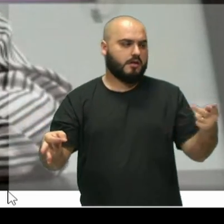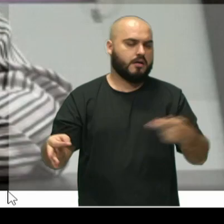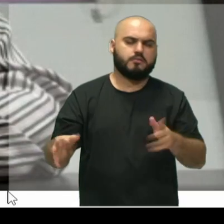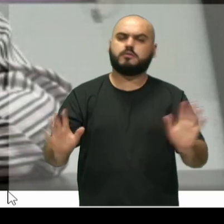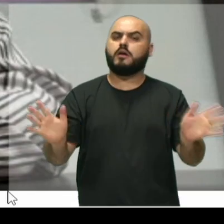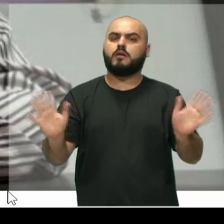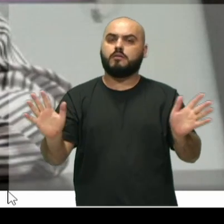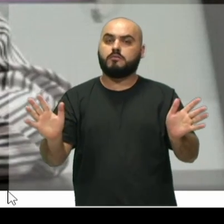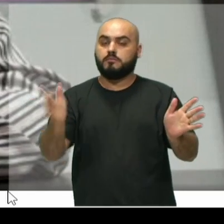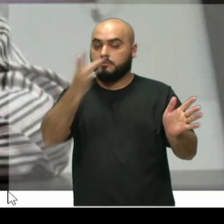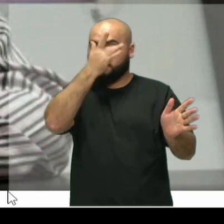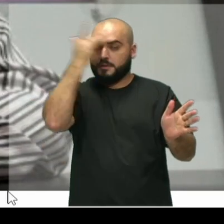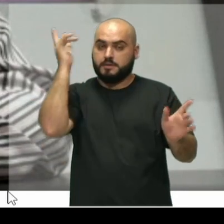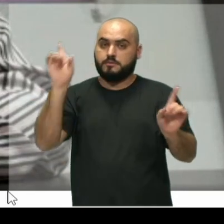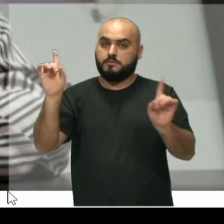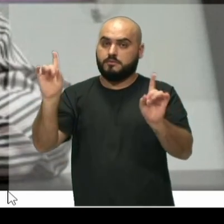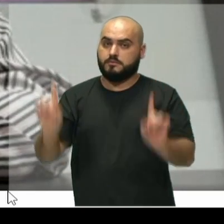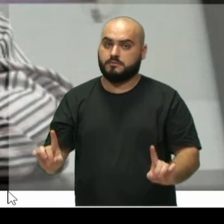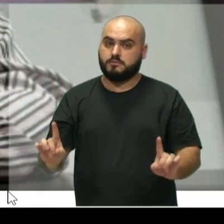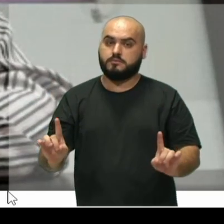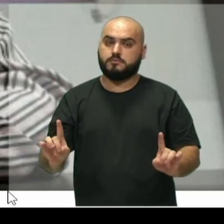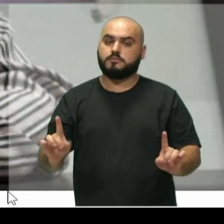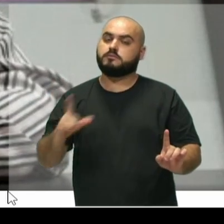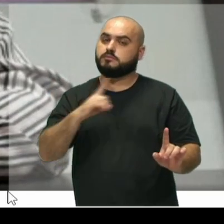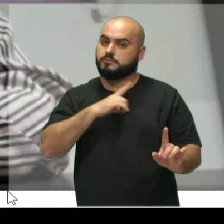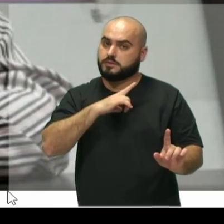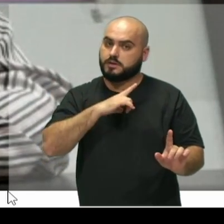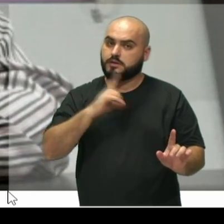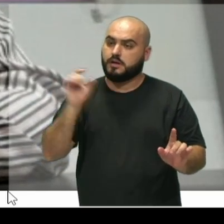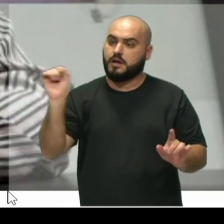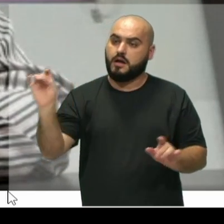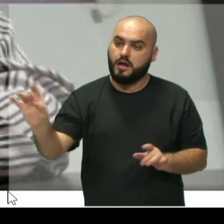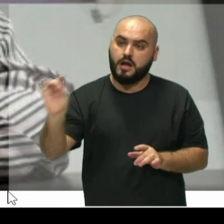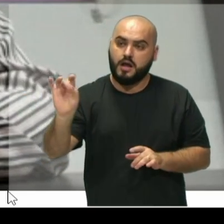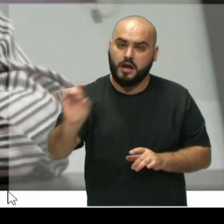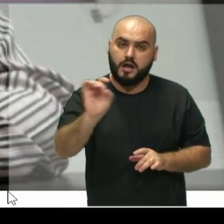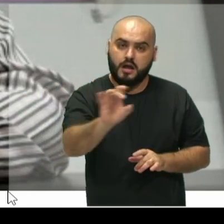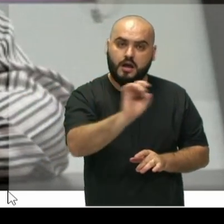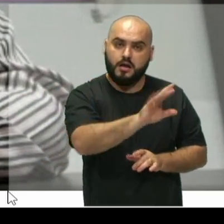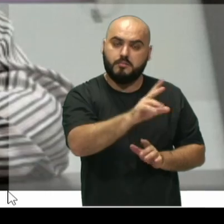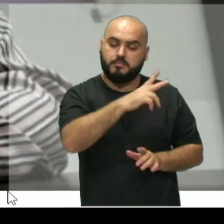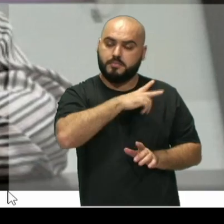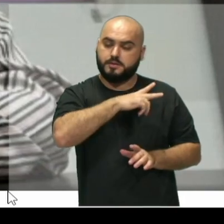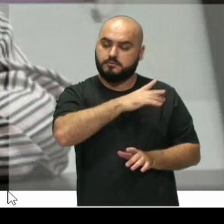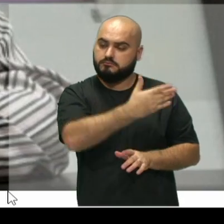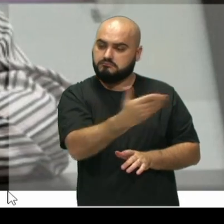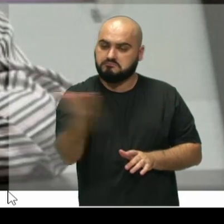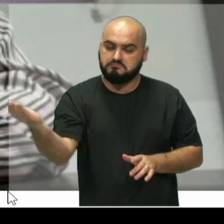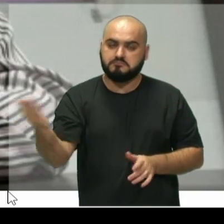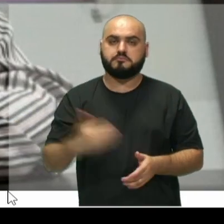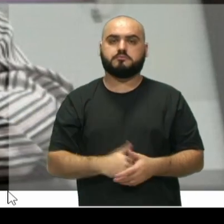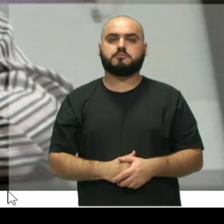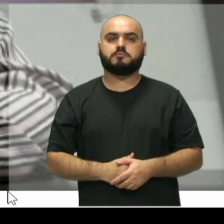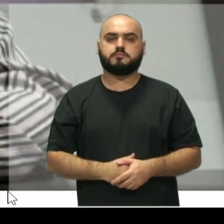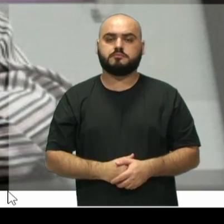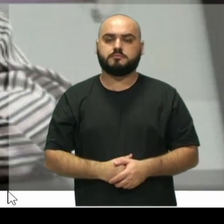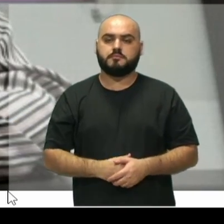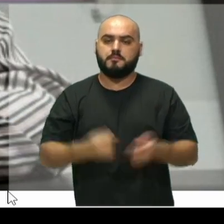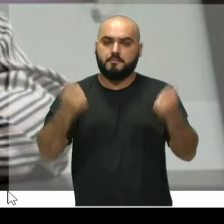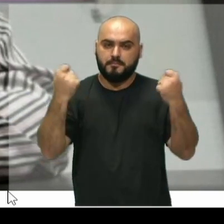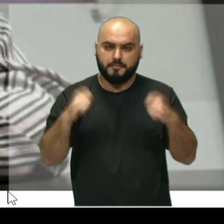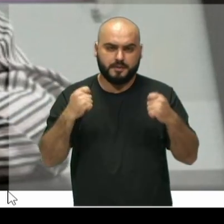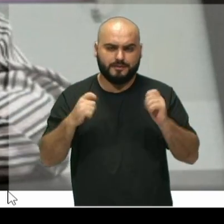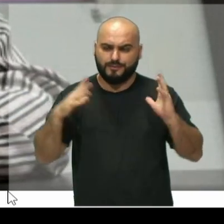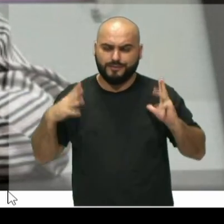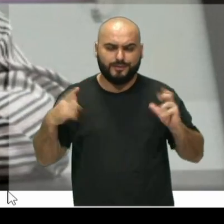alguma deficiência, nós somos pessoas singulares, que cada uma tem as suas particularidades. Então, é preciso que, como todo